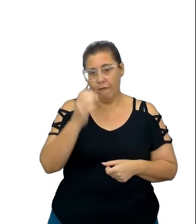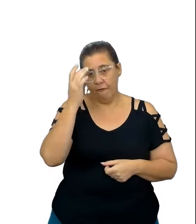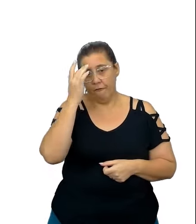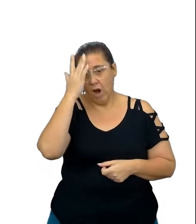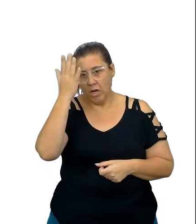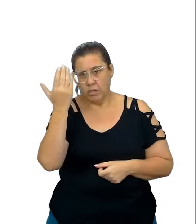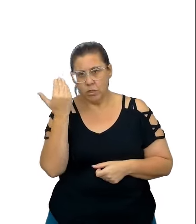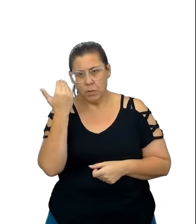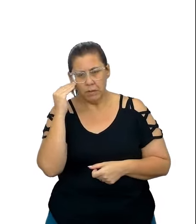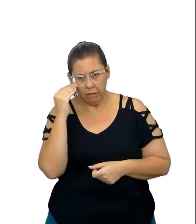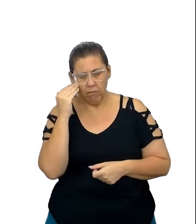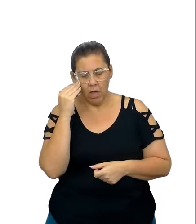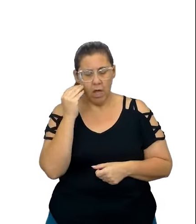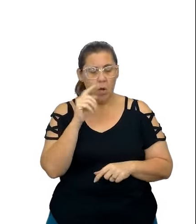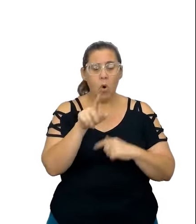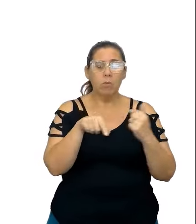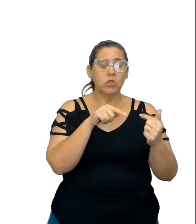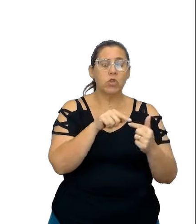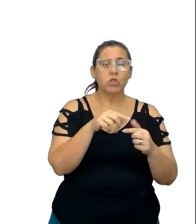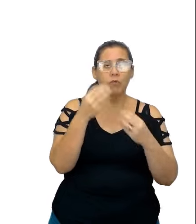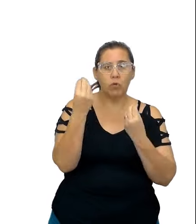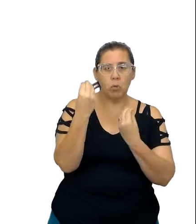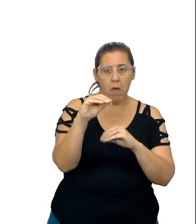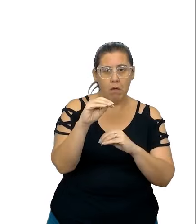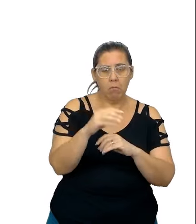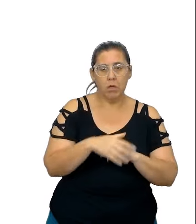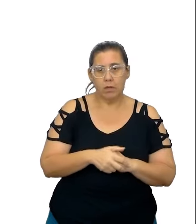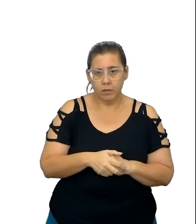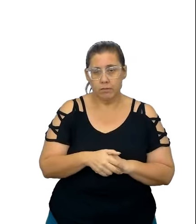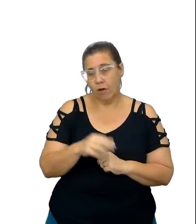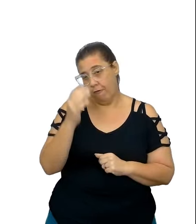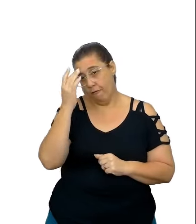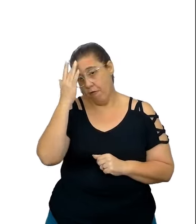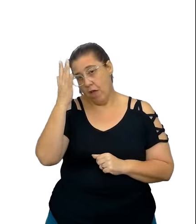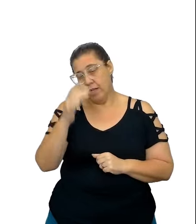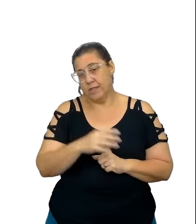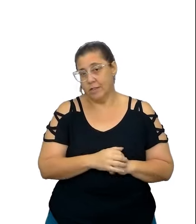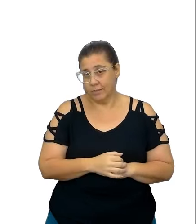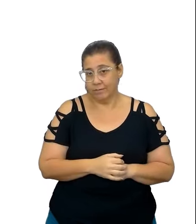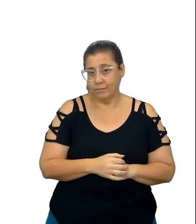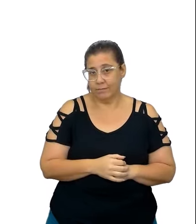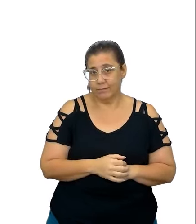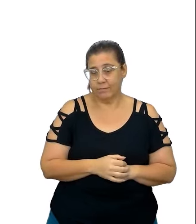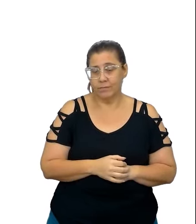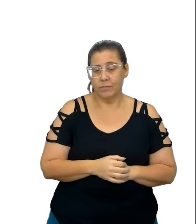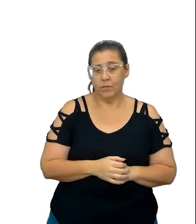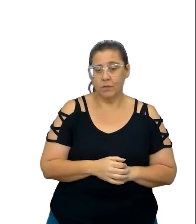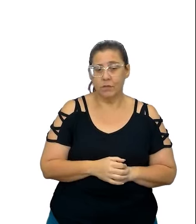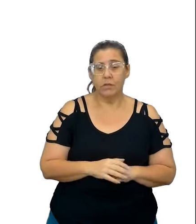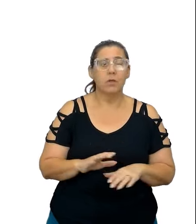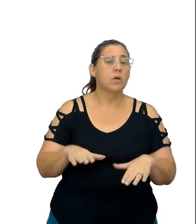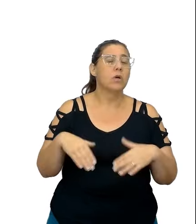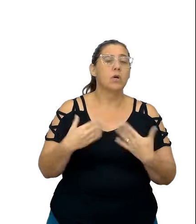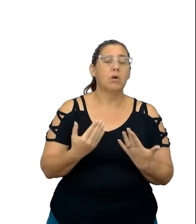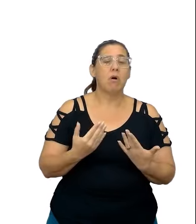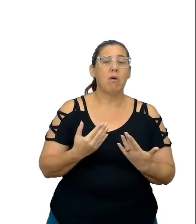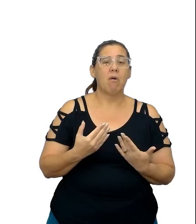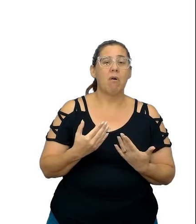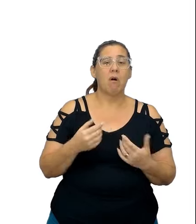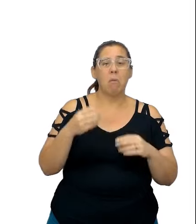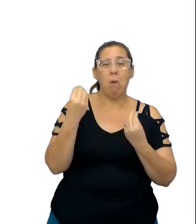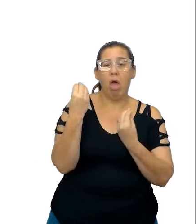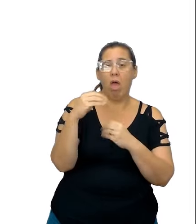fácil de entender o objetivo do meme? Isso acontece com facilidade ou é um meme sem graça? Ou é um meme que não faz